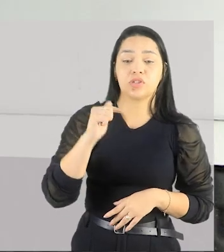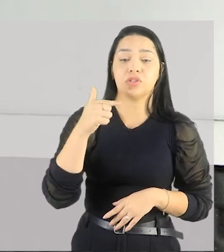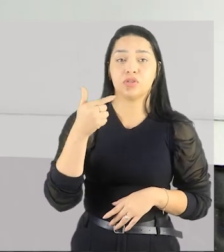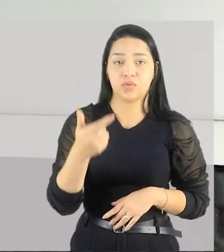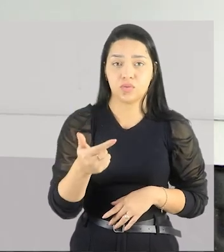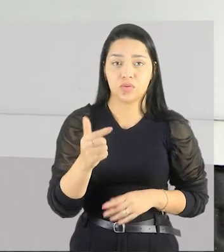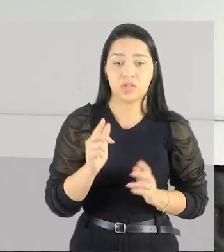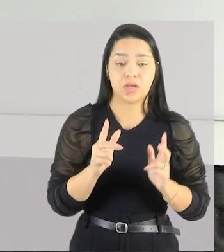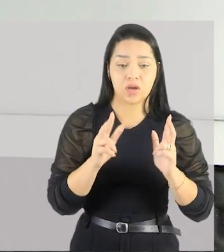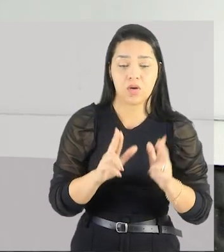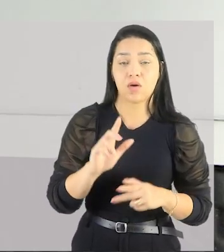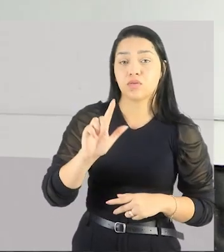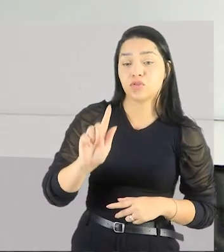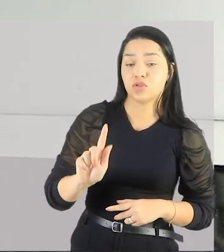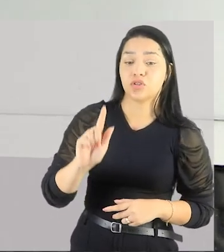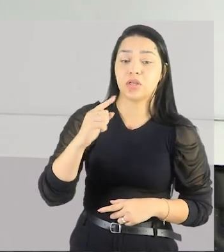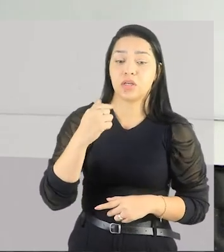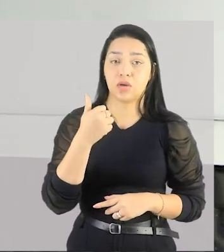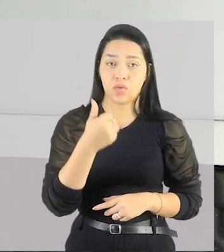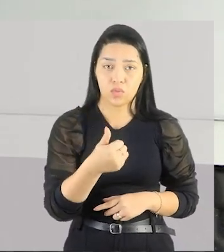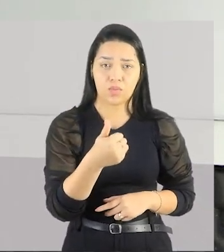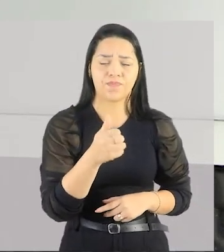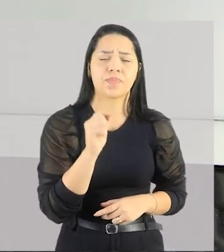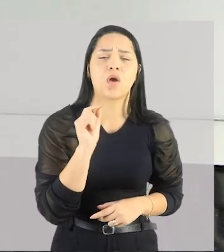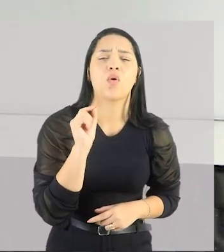D1. Próxima informação.